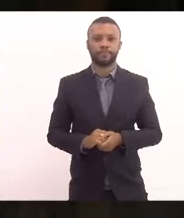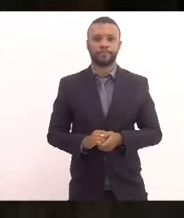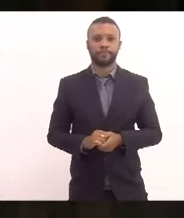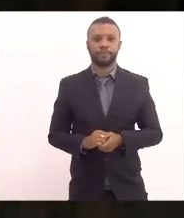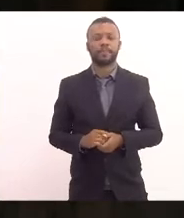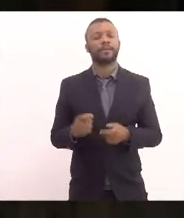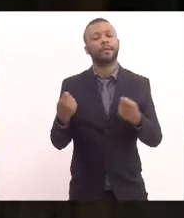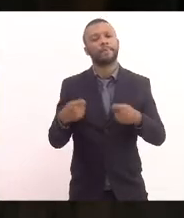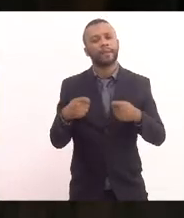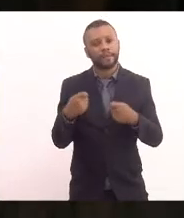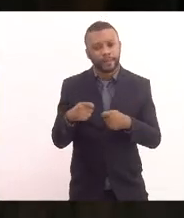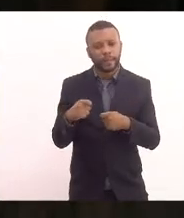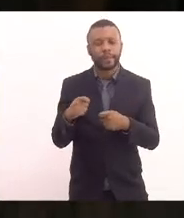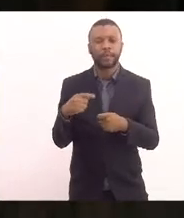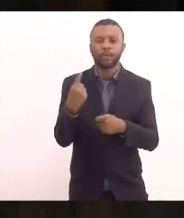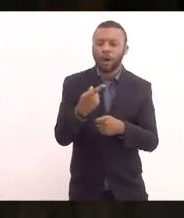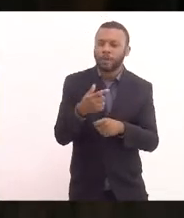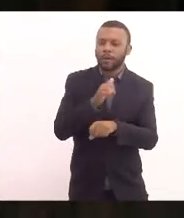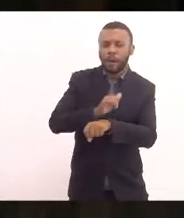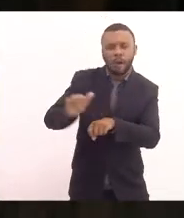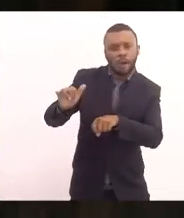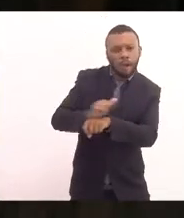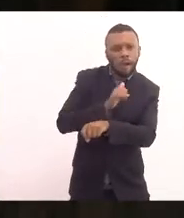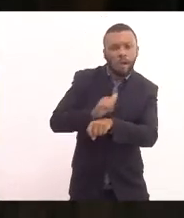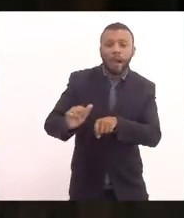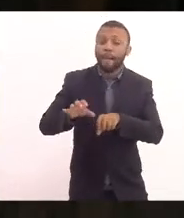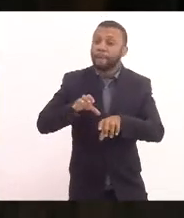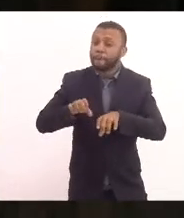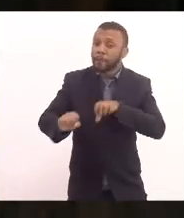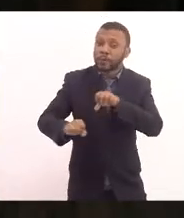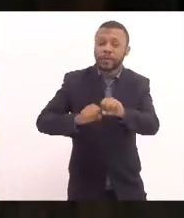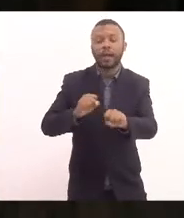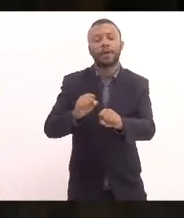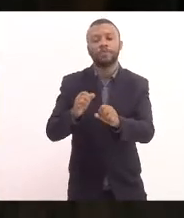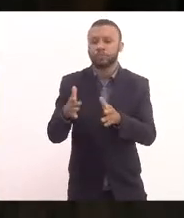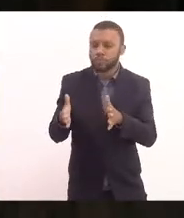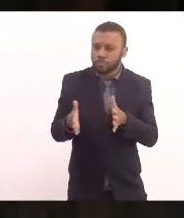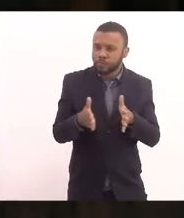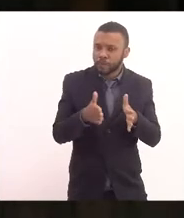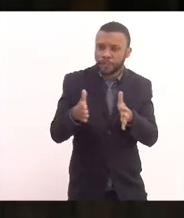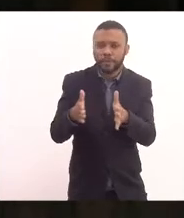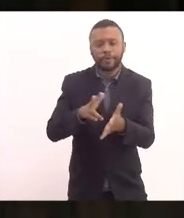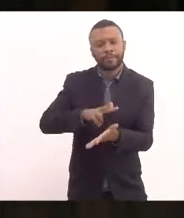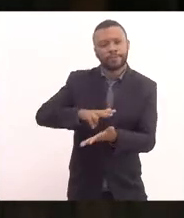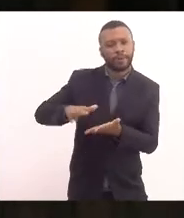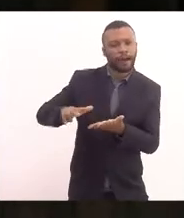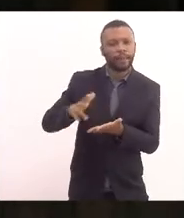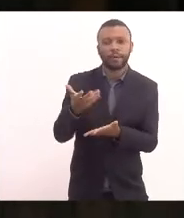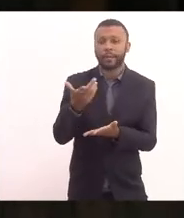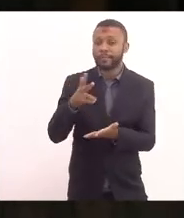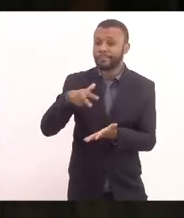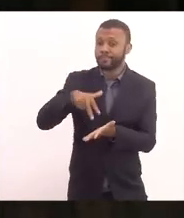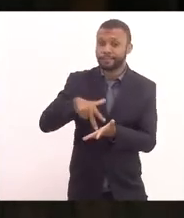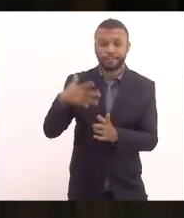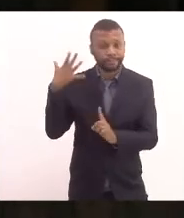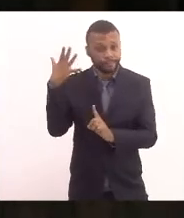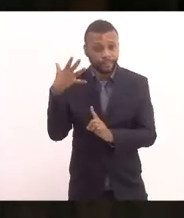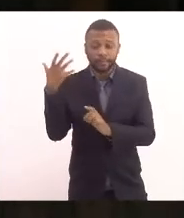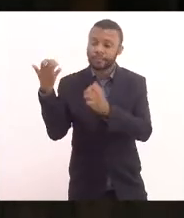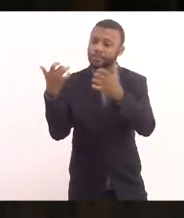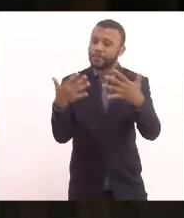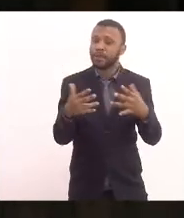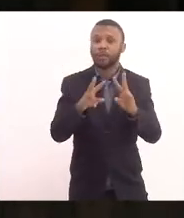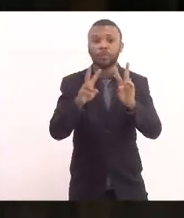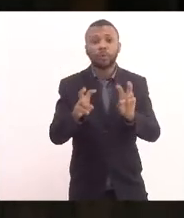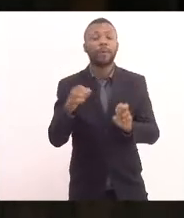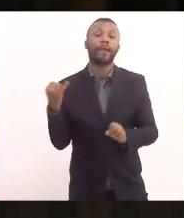buscar ainda muitos caminhos, né? Eu queria fazer uma fala falando da